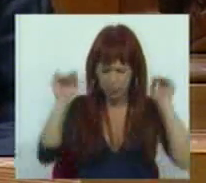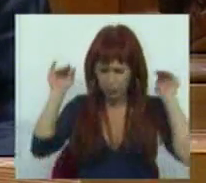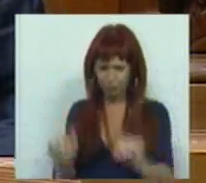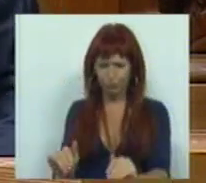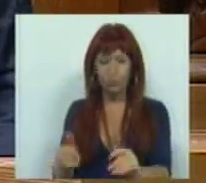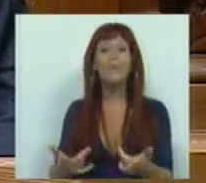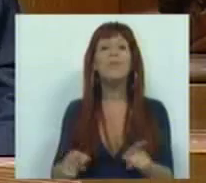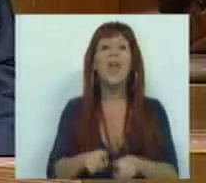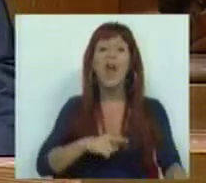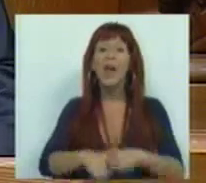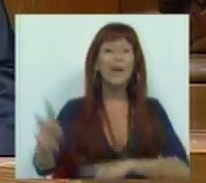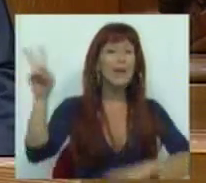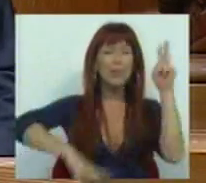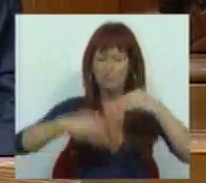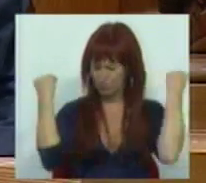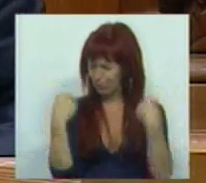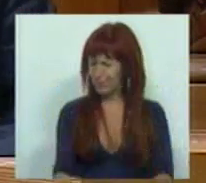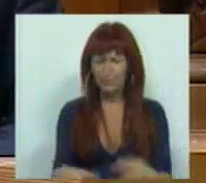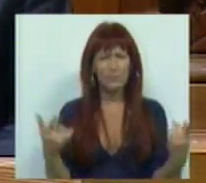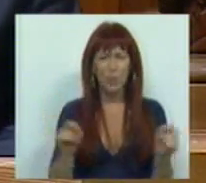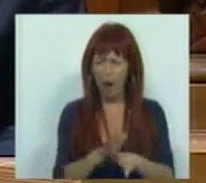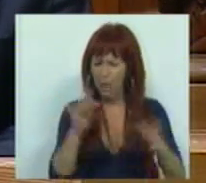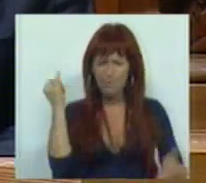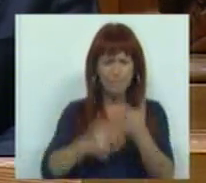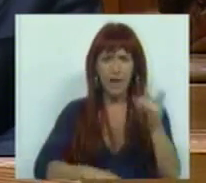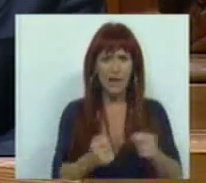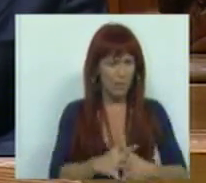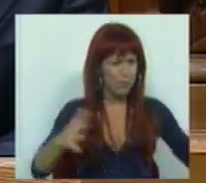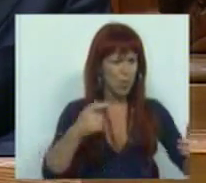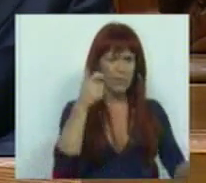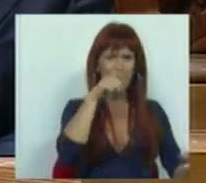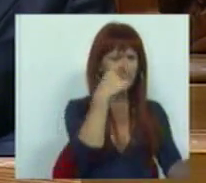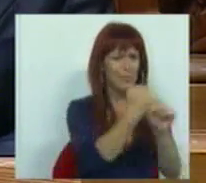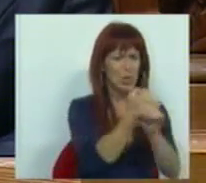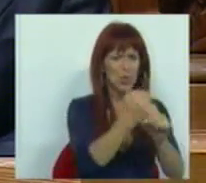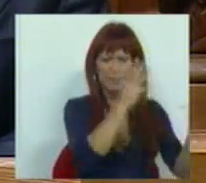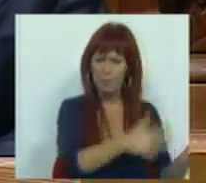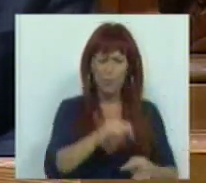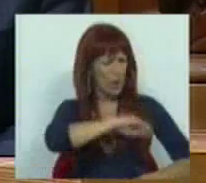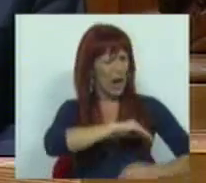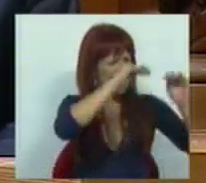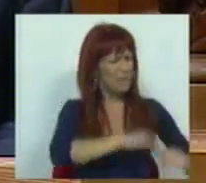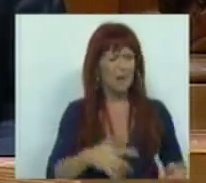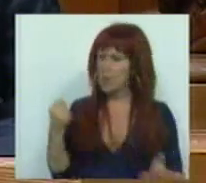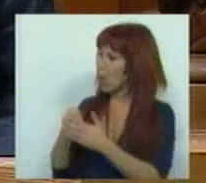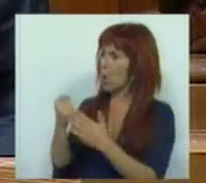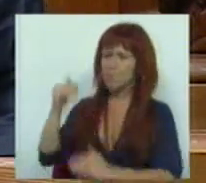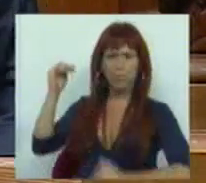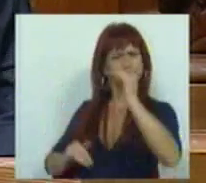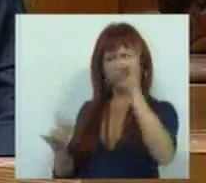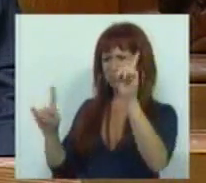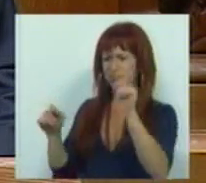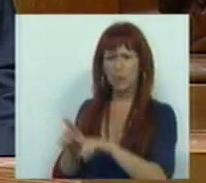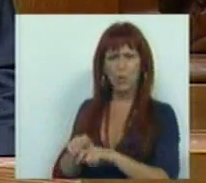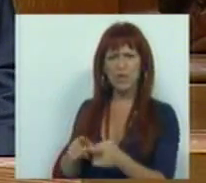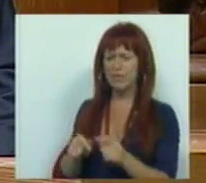recessão. É uma política fiscal injusta, que aumenta impostos para quem trabalha, produz e ganha menos, mas que não ataca as desigualdades e